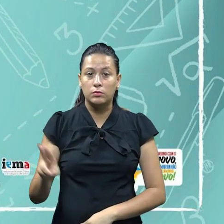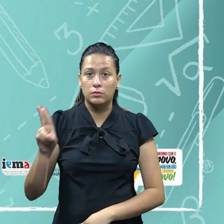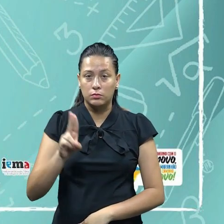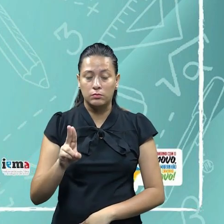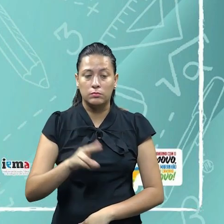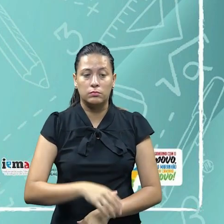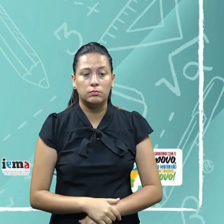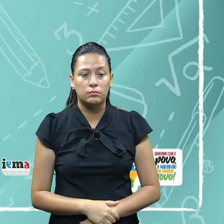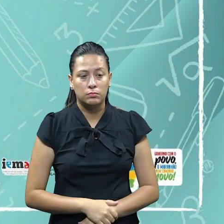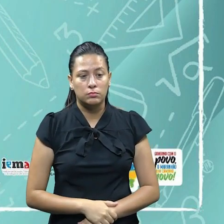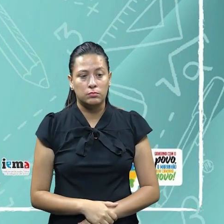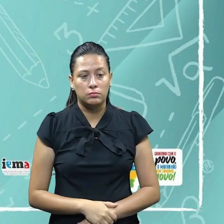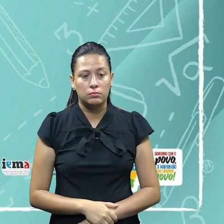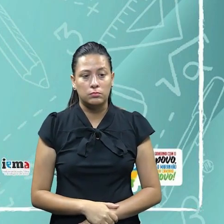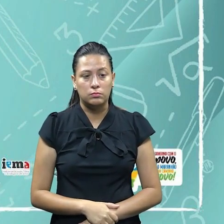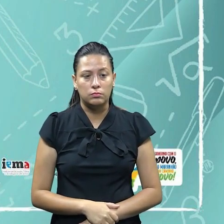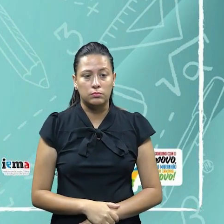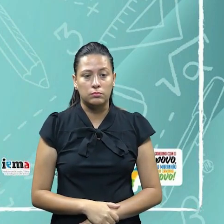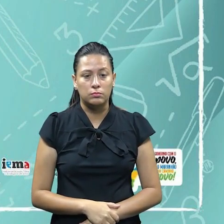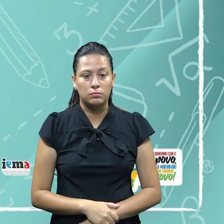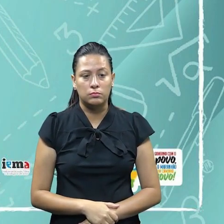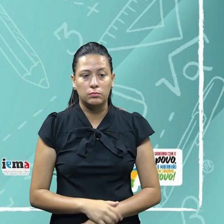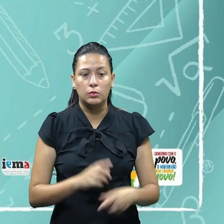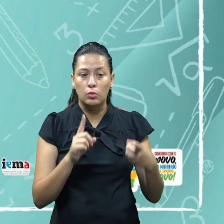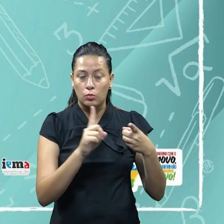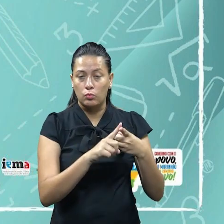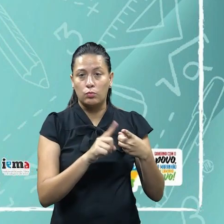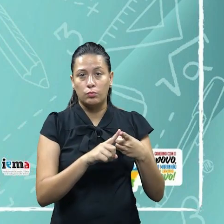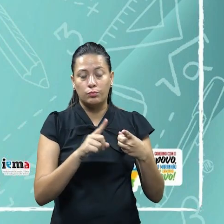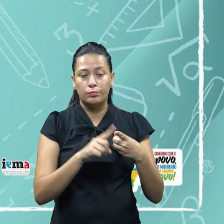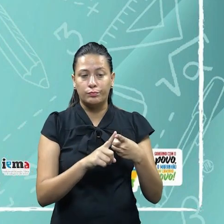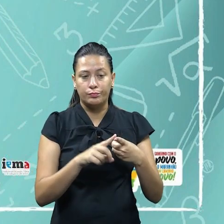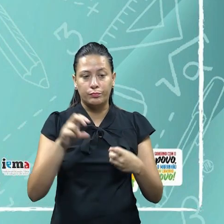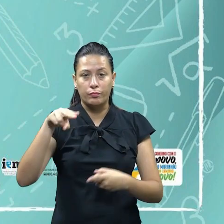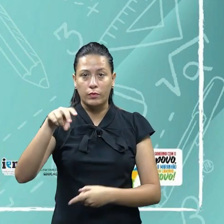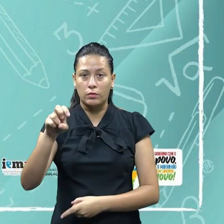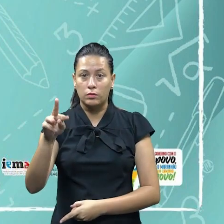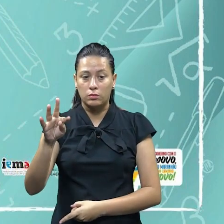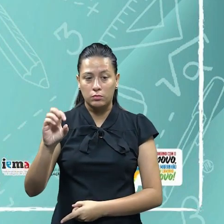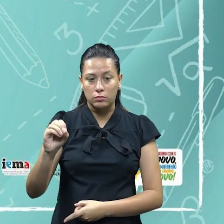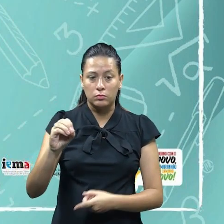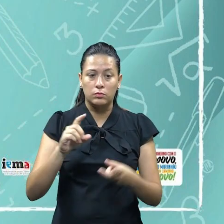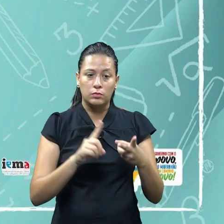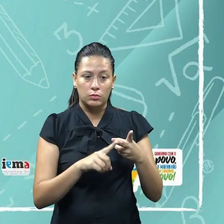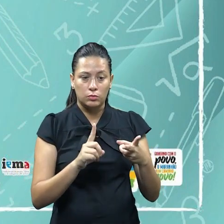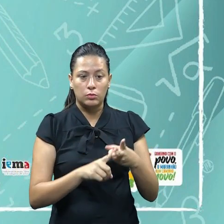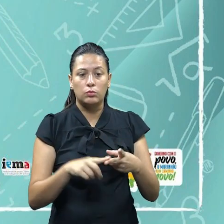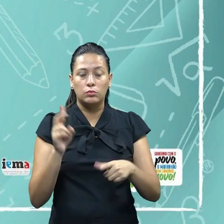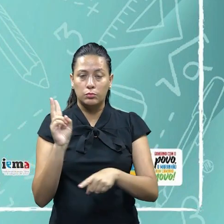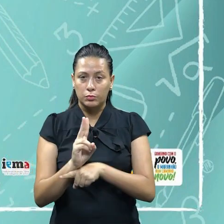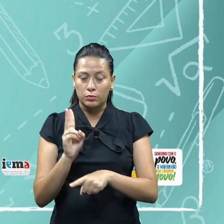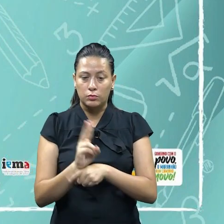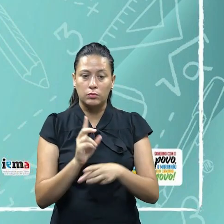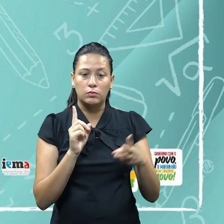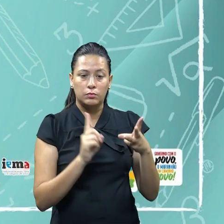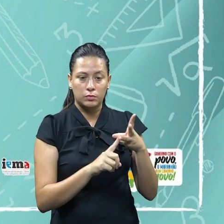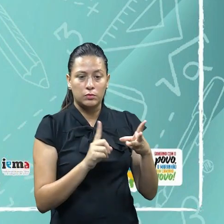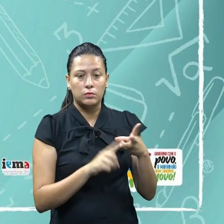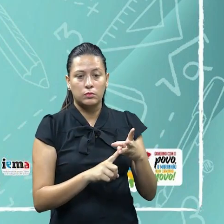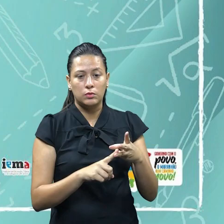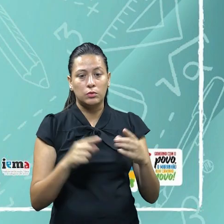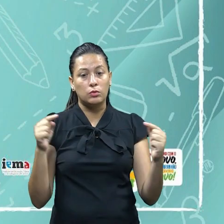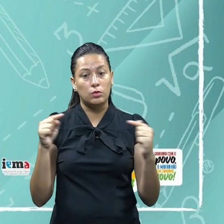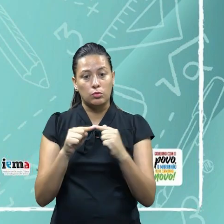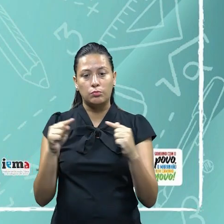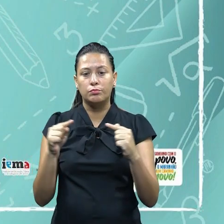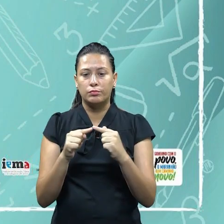seguinte simbologia. Nós temos aqui o condutor neutro, o condutor de proteção, e quando eles são combinados,